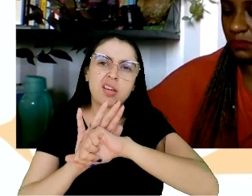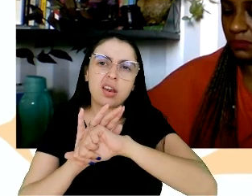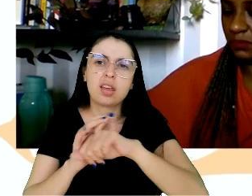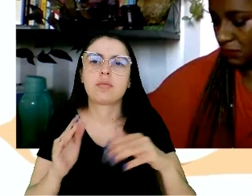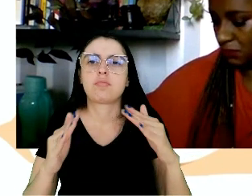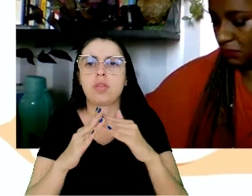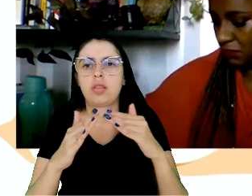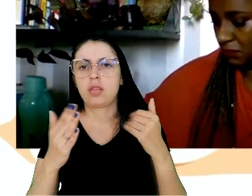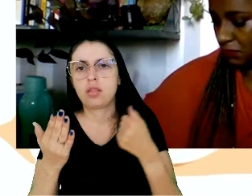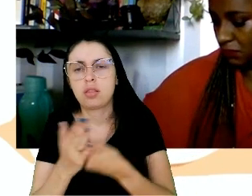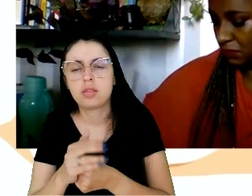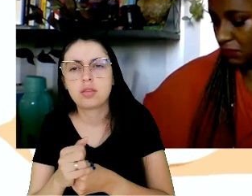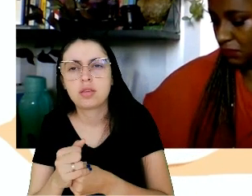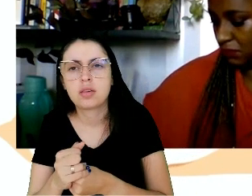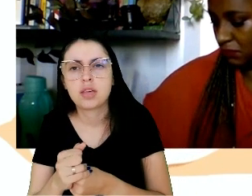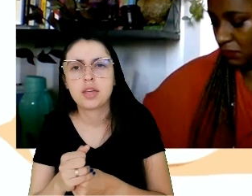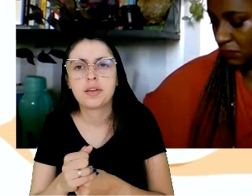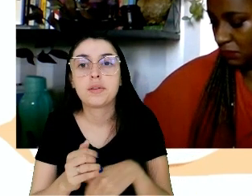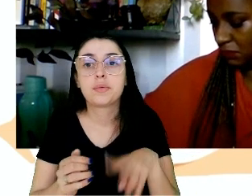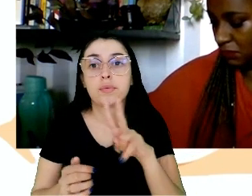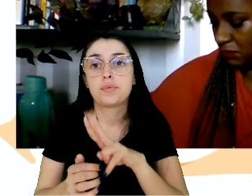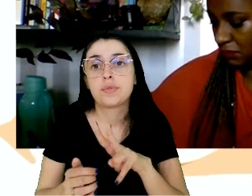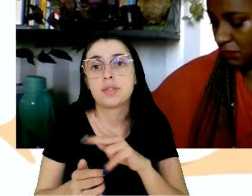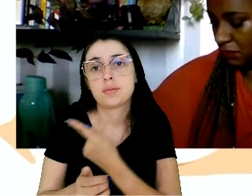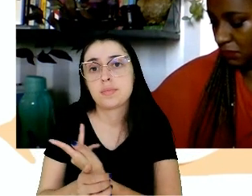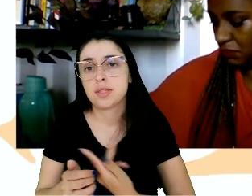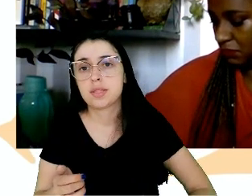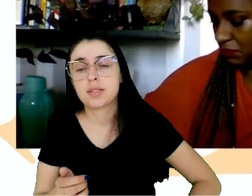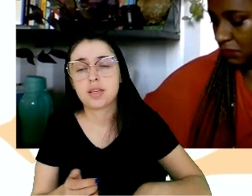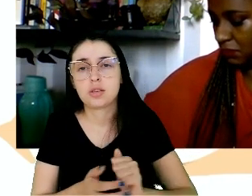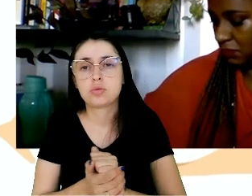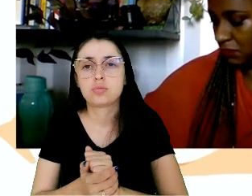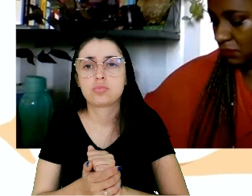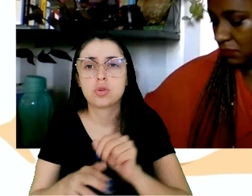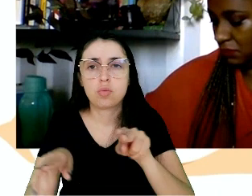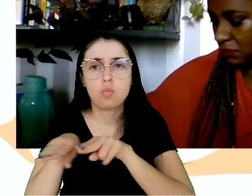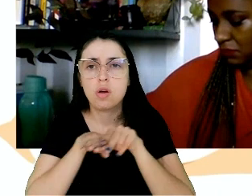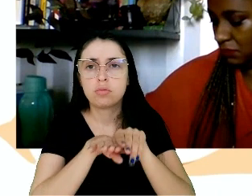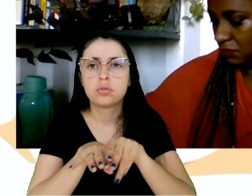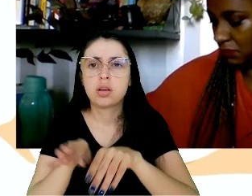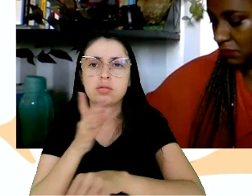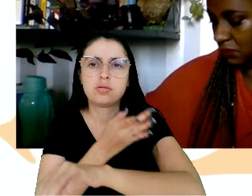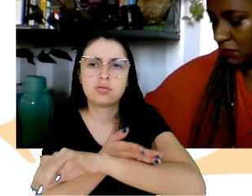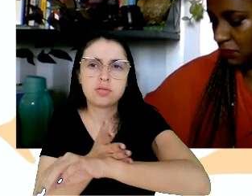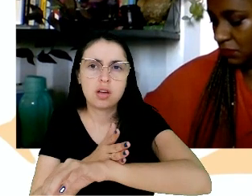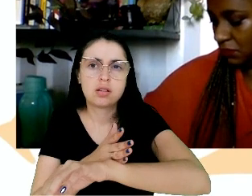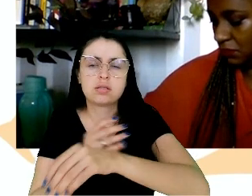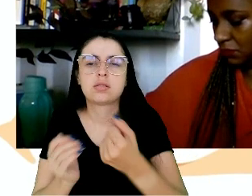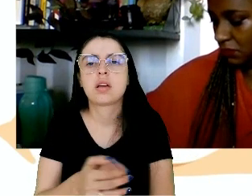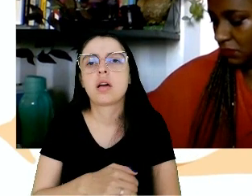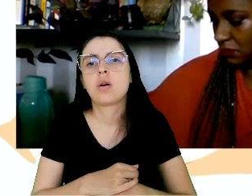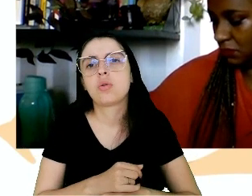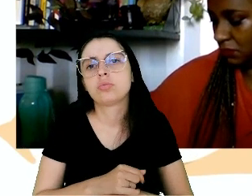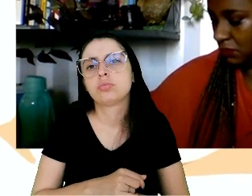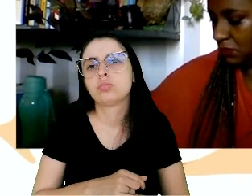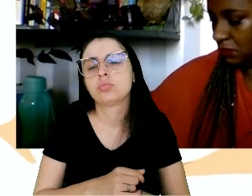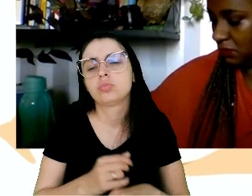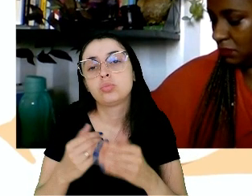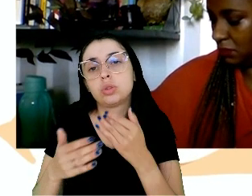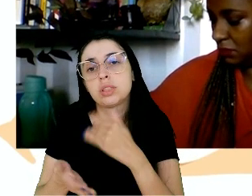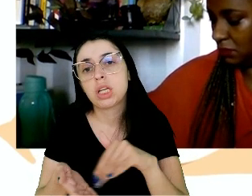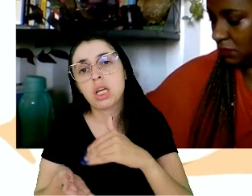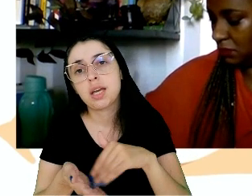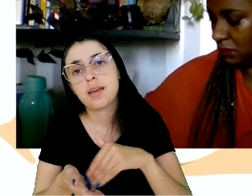é vice-presidente da Comissão de Igualdade Racial da OAB Osasco, secretária-geral da Comissão de